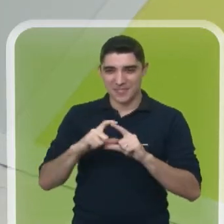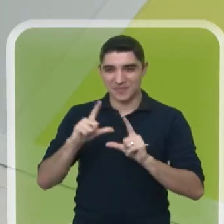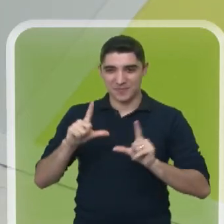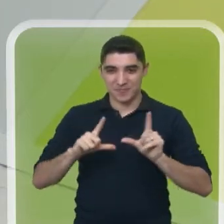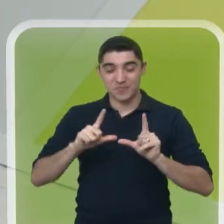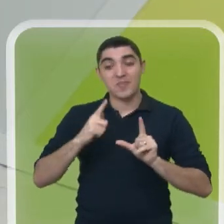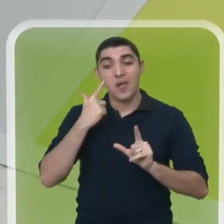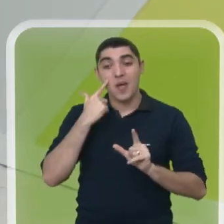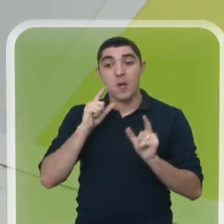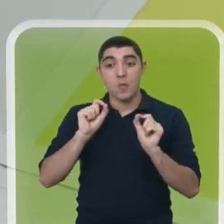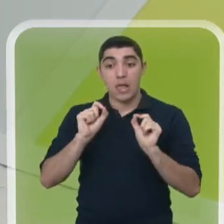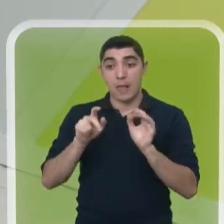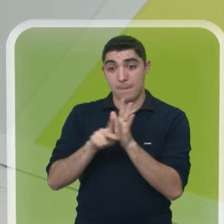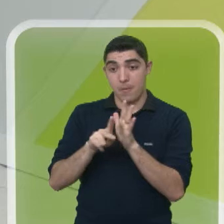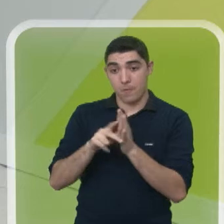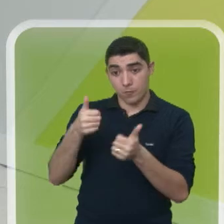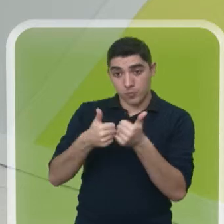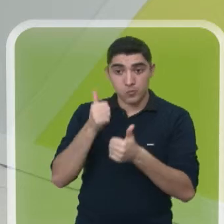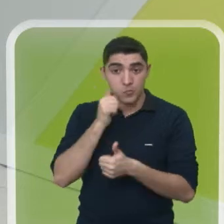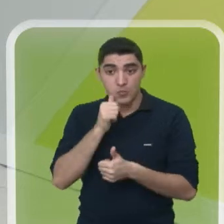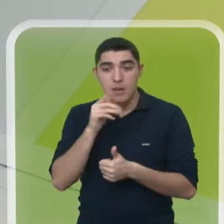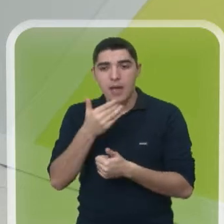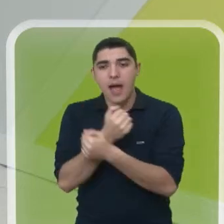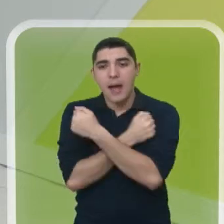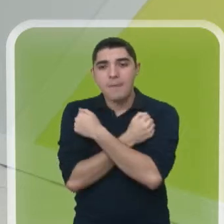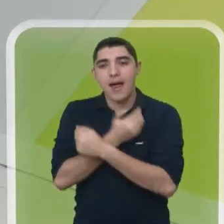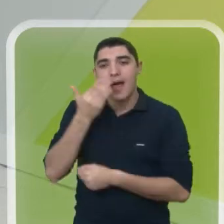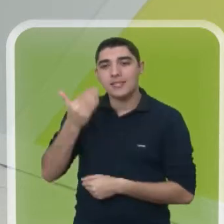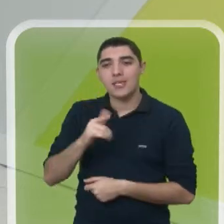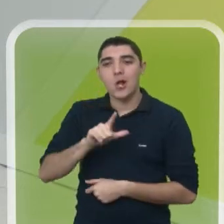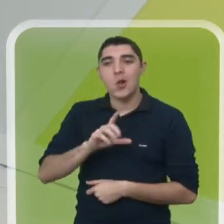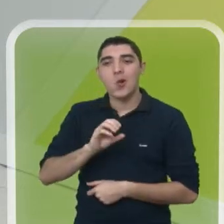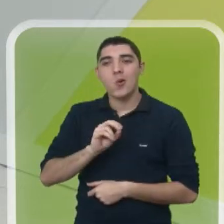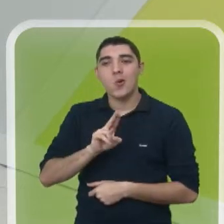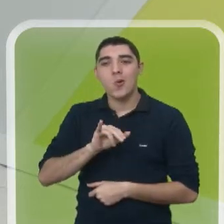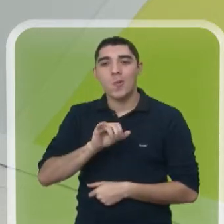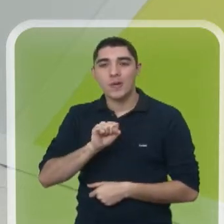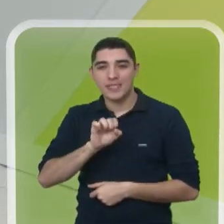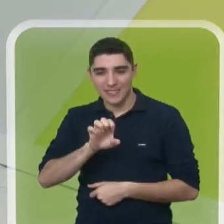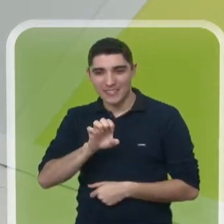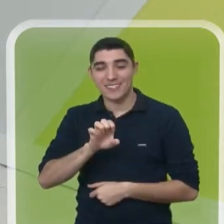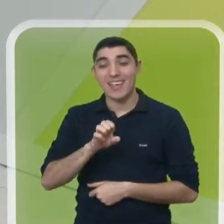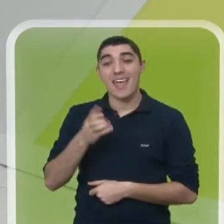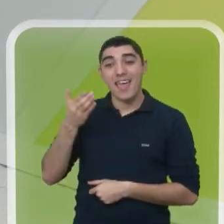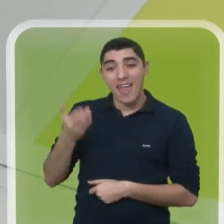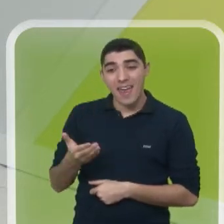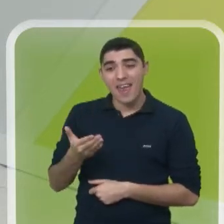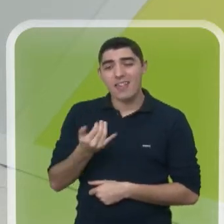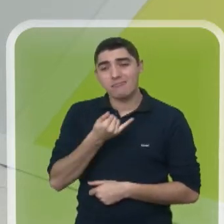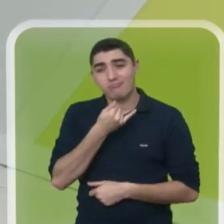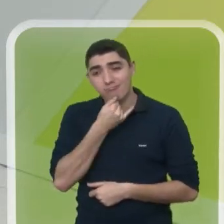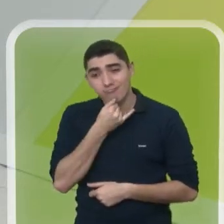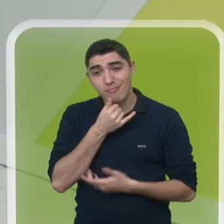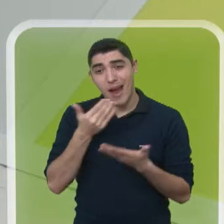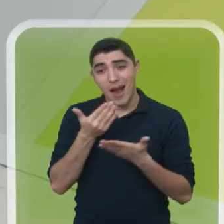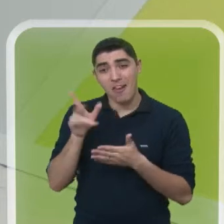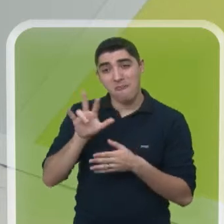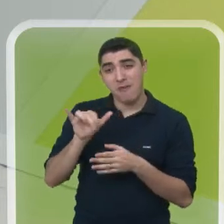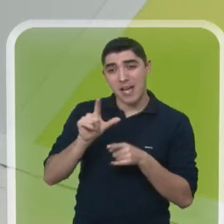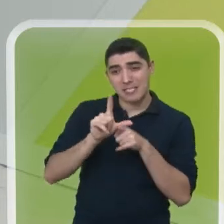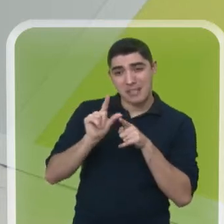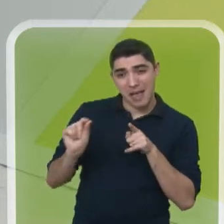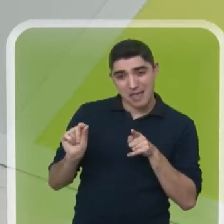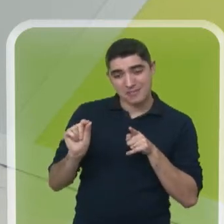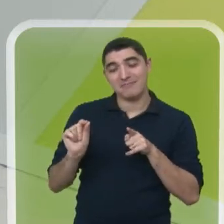Antes da gente falar do futebol feminino, deixa eu mandar um abraço para a nossa querida Luísa, editora do Hora do Esporte, que infelizmente está nos deixando,